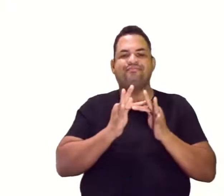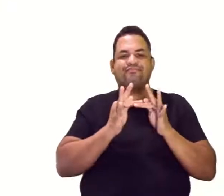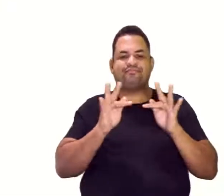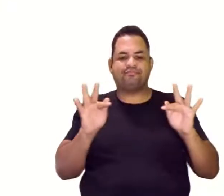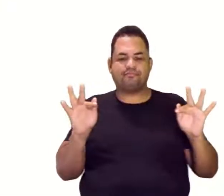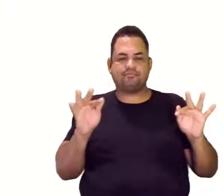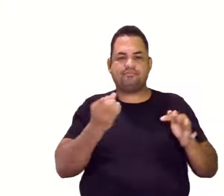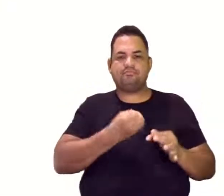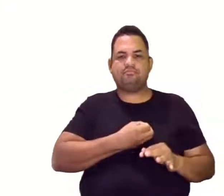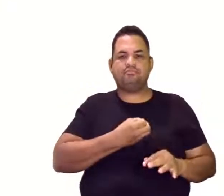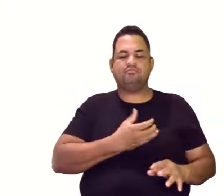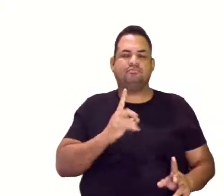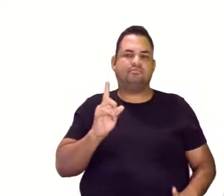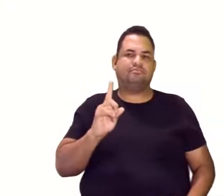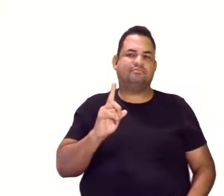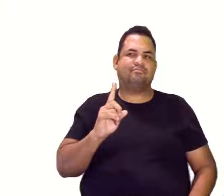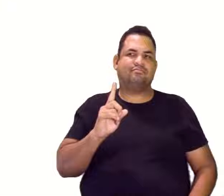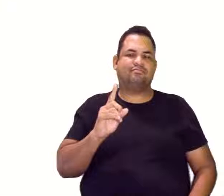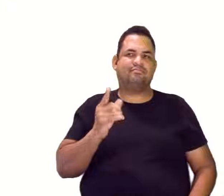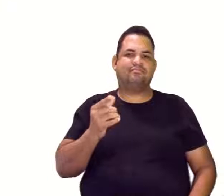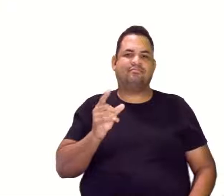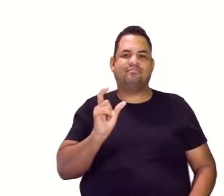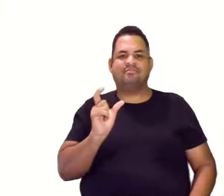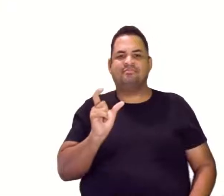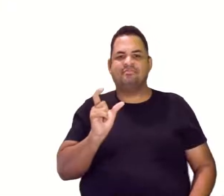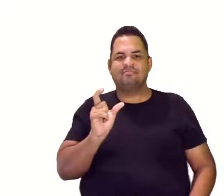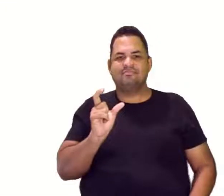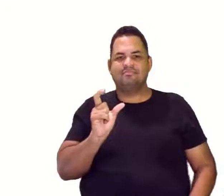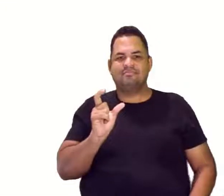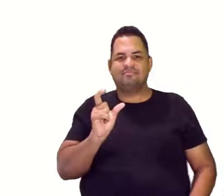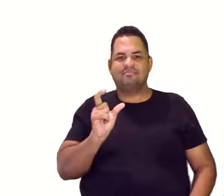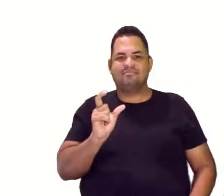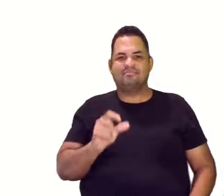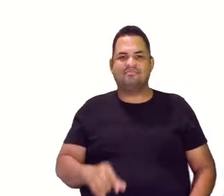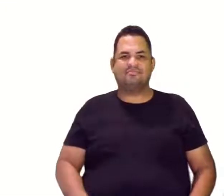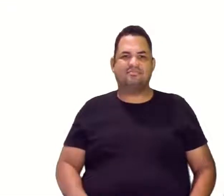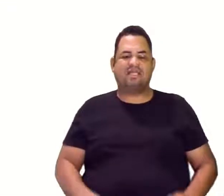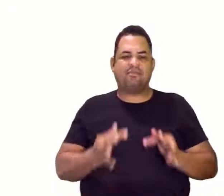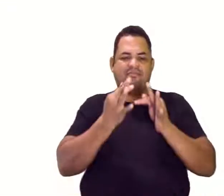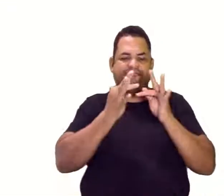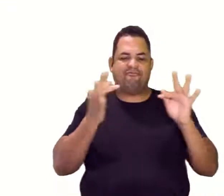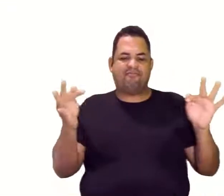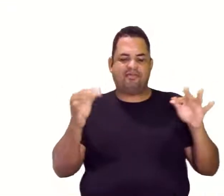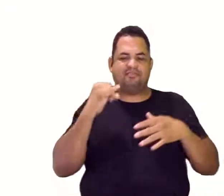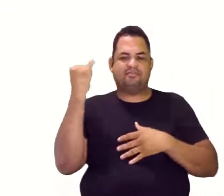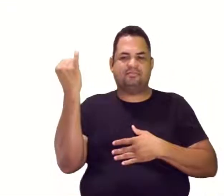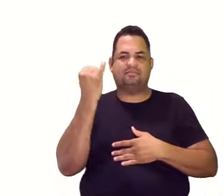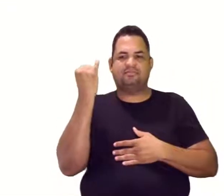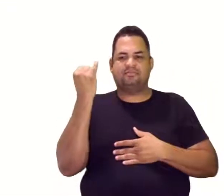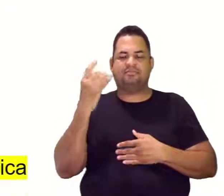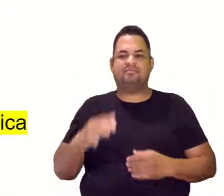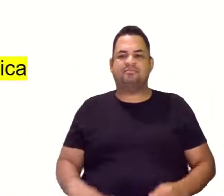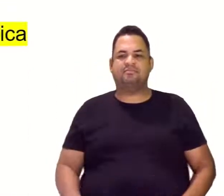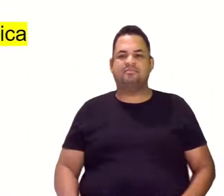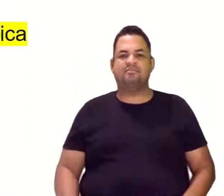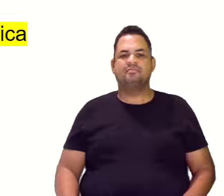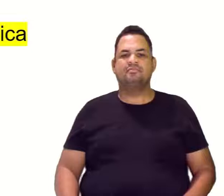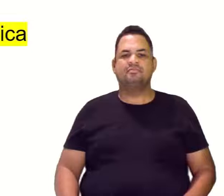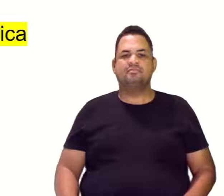Um número, né? A palavra não é uma palavra-chave, é uma frase-chave, né? Isso. Vamos